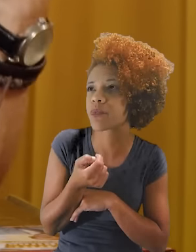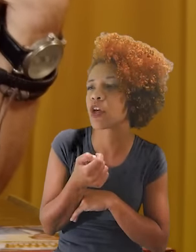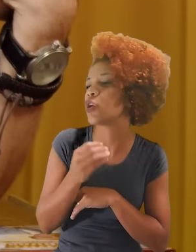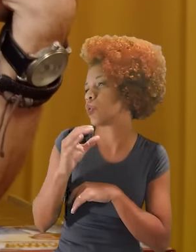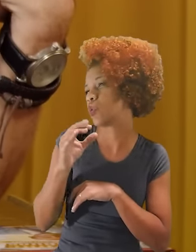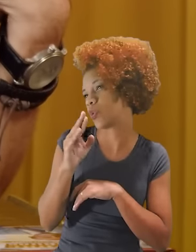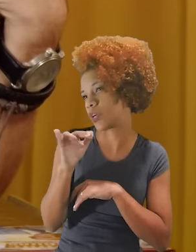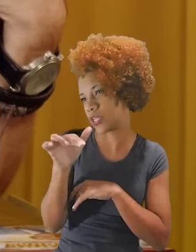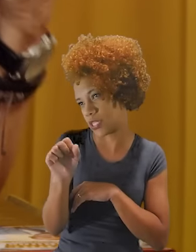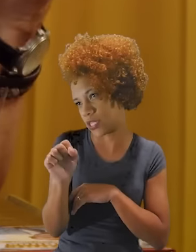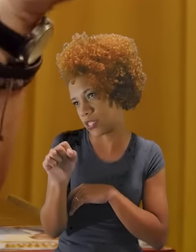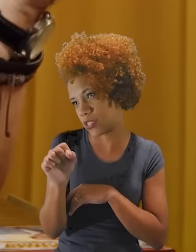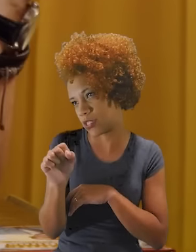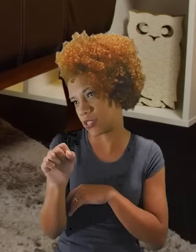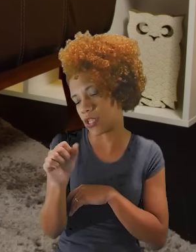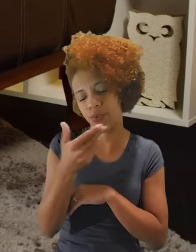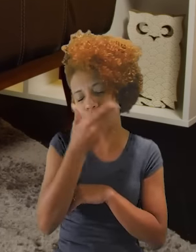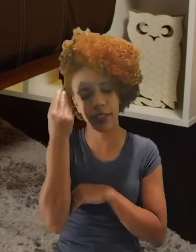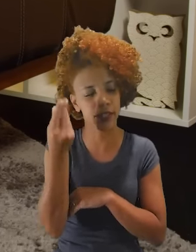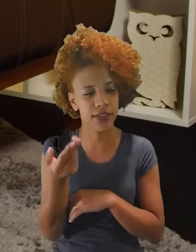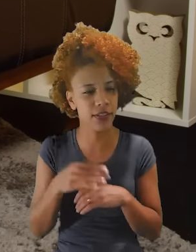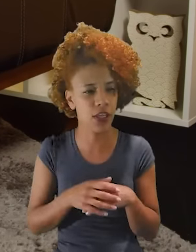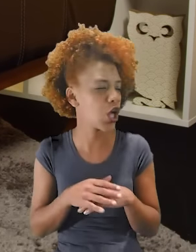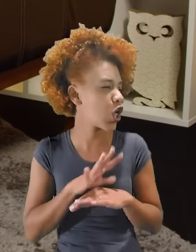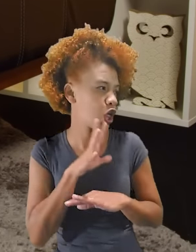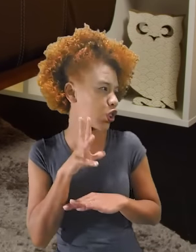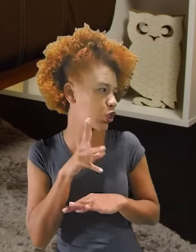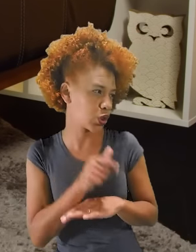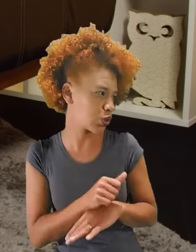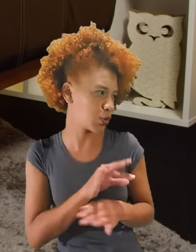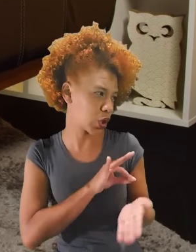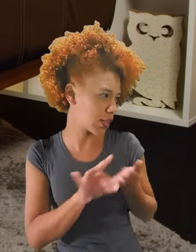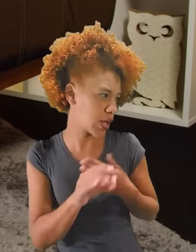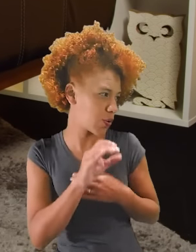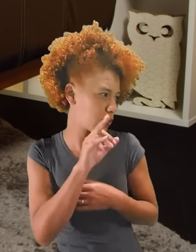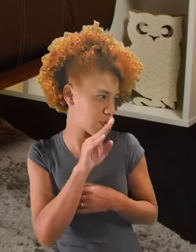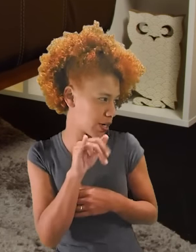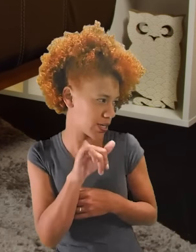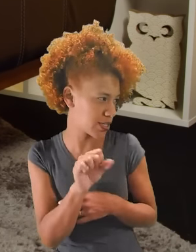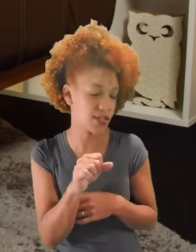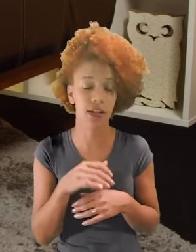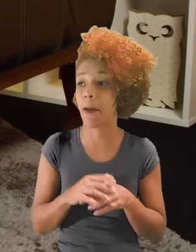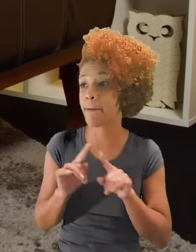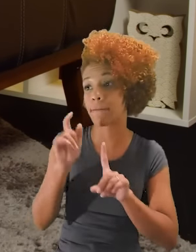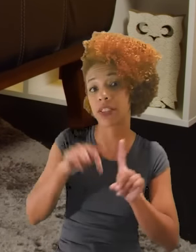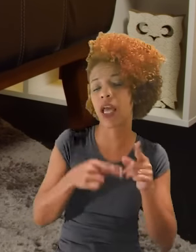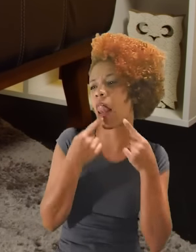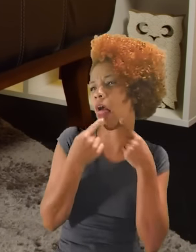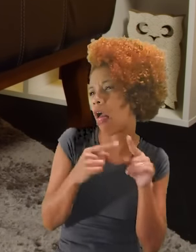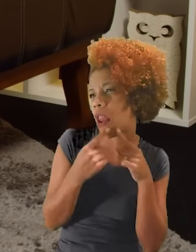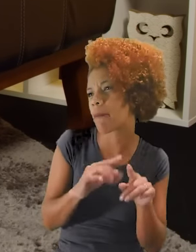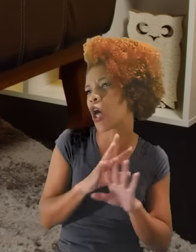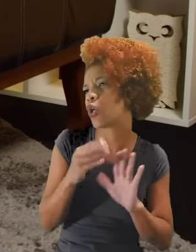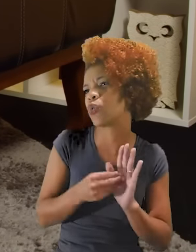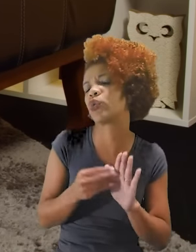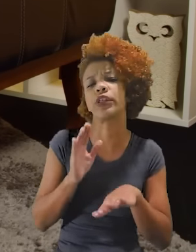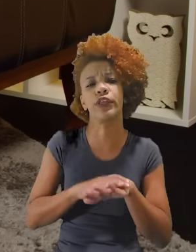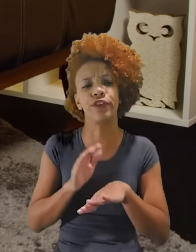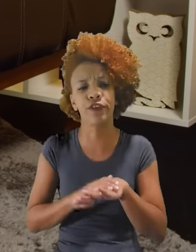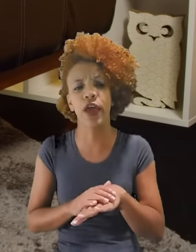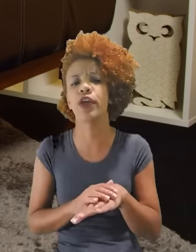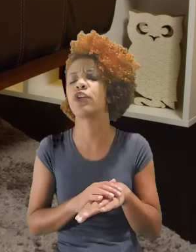do Chris... Ah, do... Esqueci o nome do cara. Sim, lá. Sim, todo mundo... Enfim, o Chris, que o ator principal, que ele reclamava, que, pô, tudo que ele põe, os